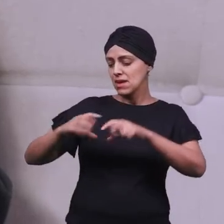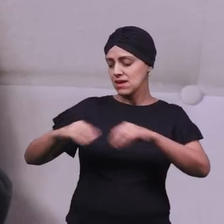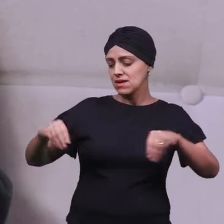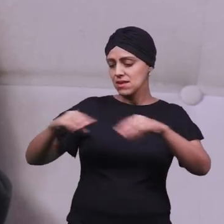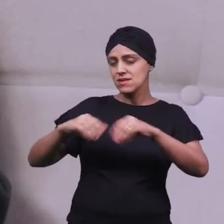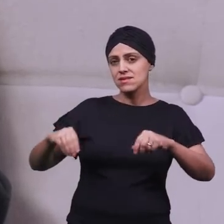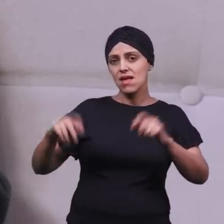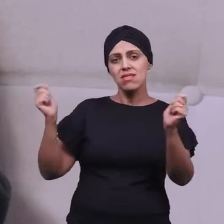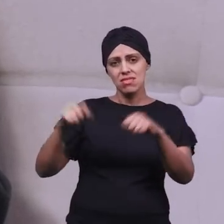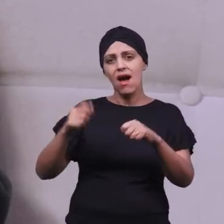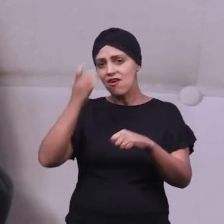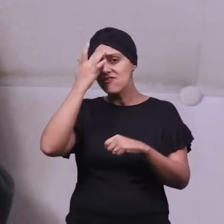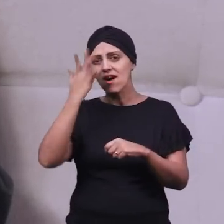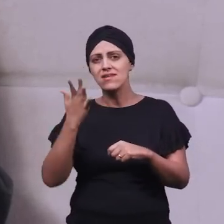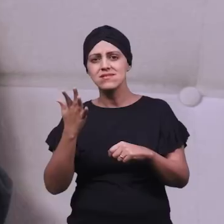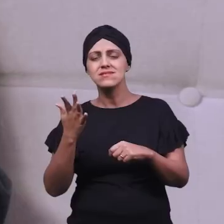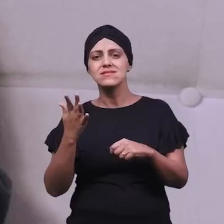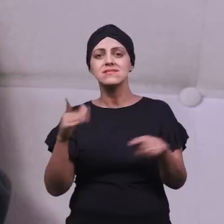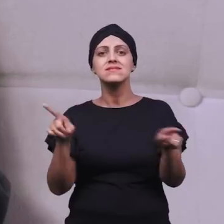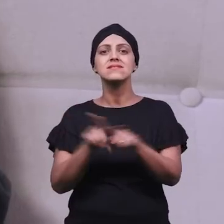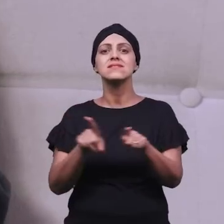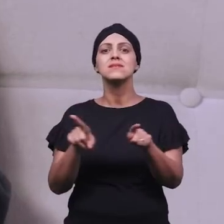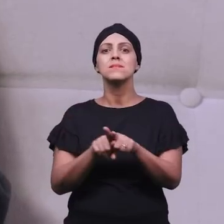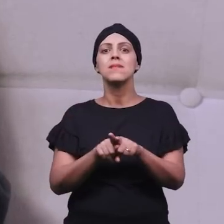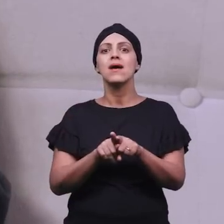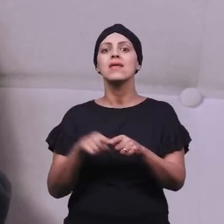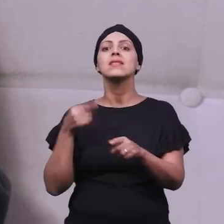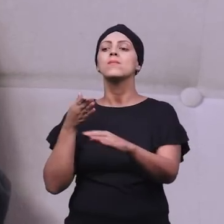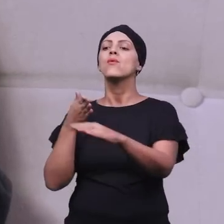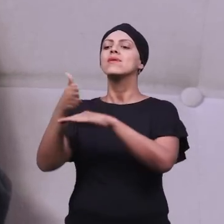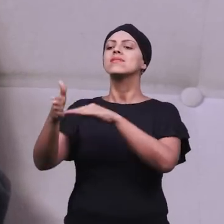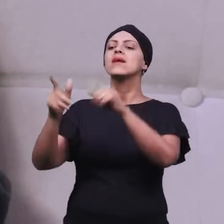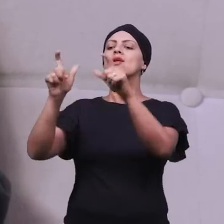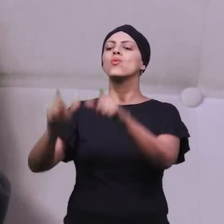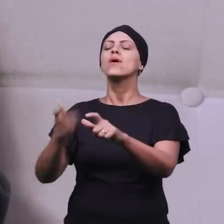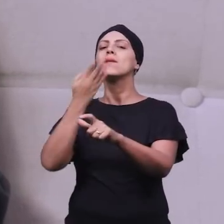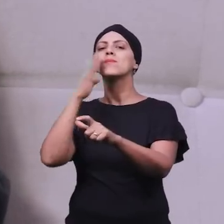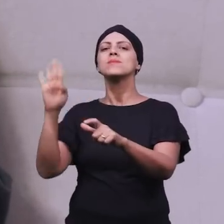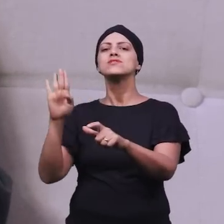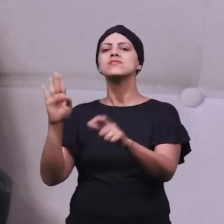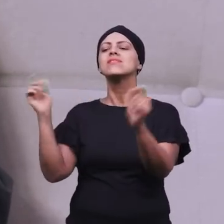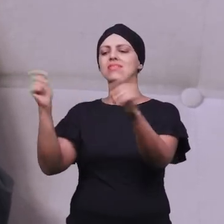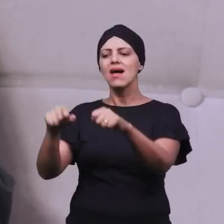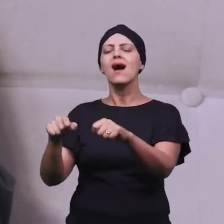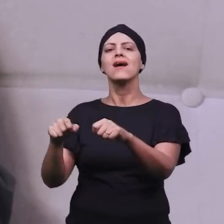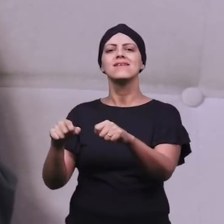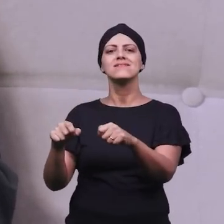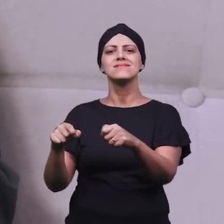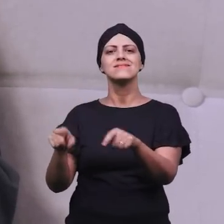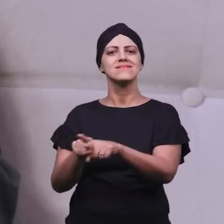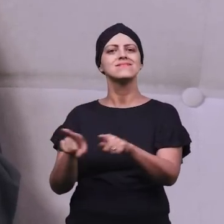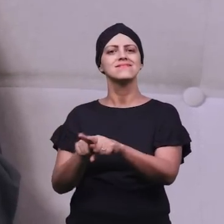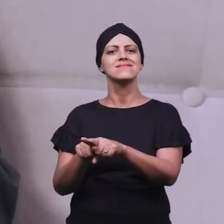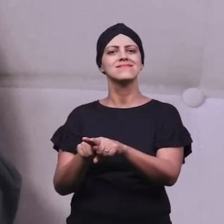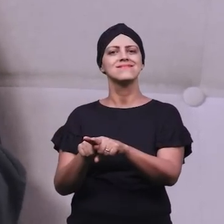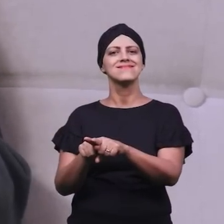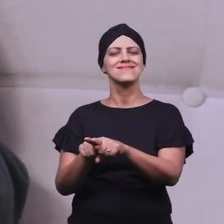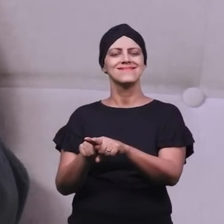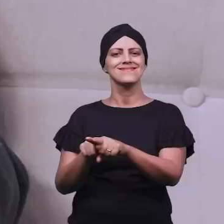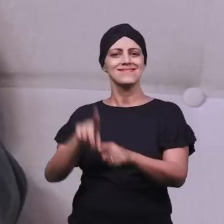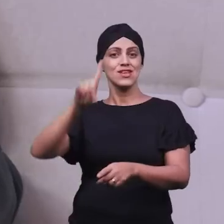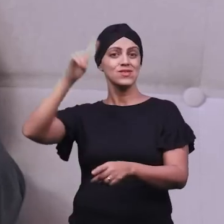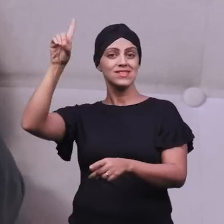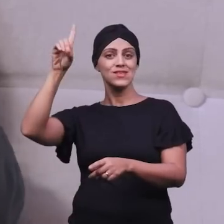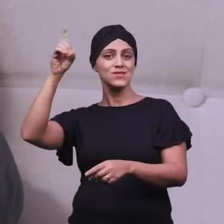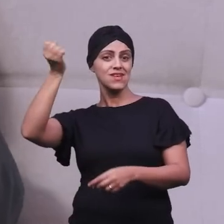no deserto e seriam acessíveis quando o povo entrasse na Terra Prometida. Então, Glória a Deus.